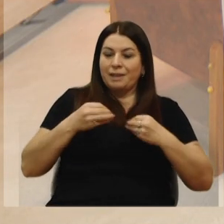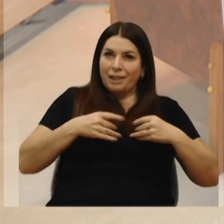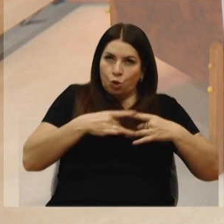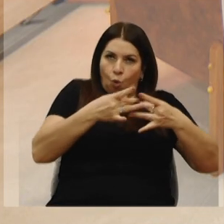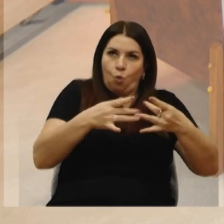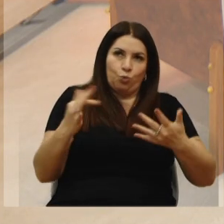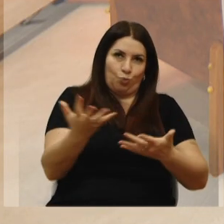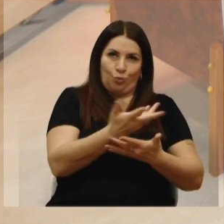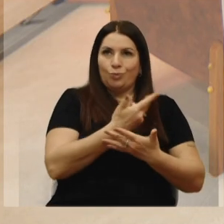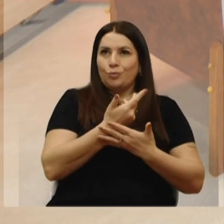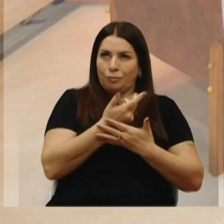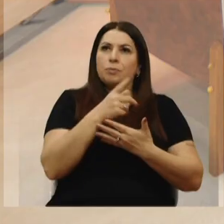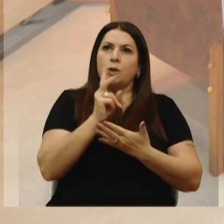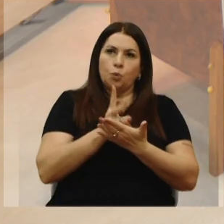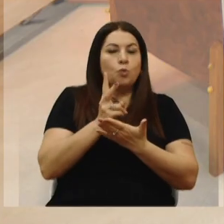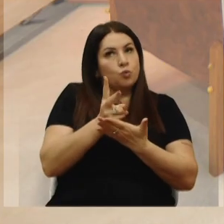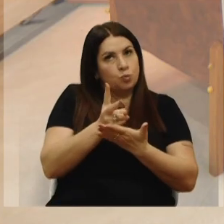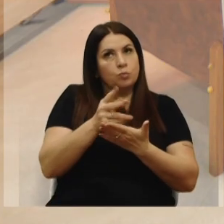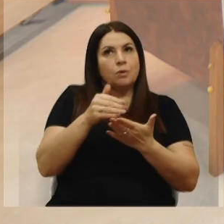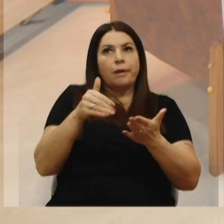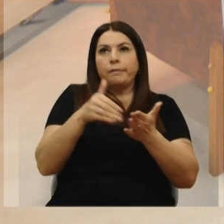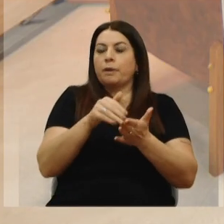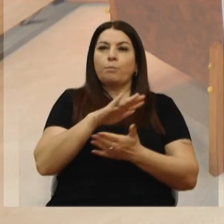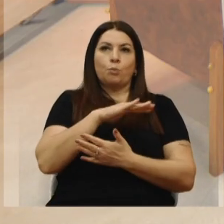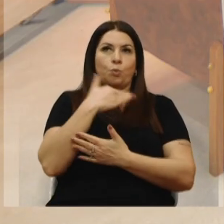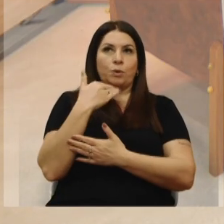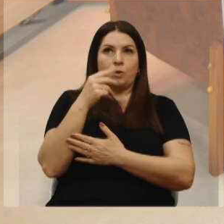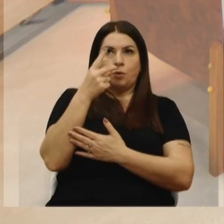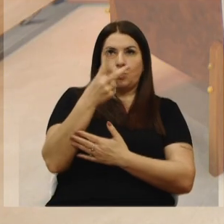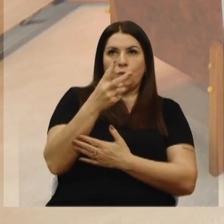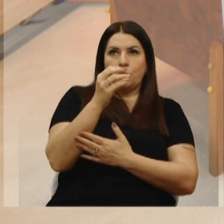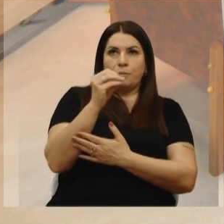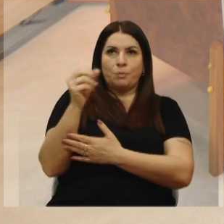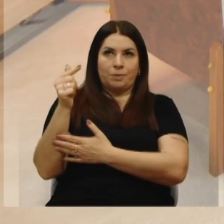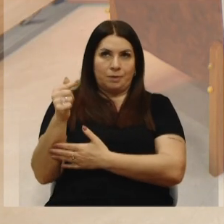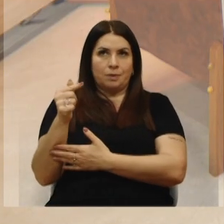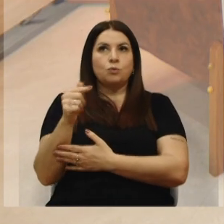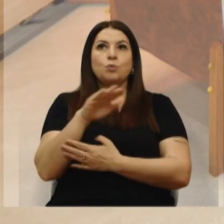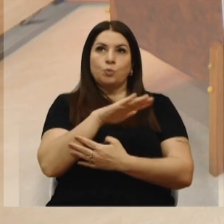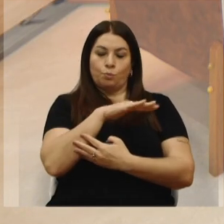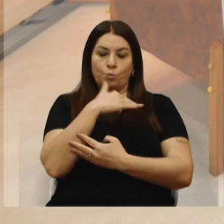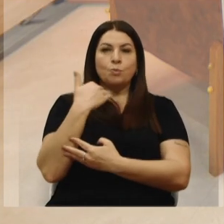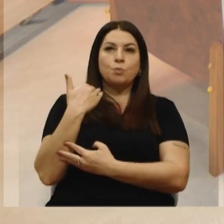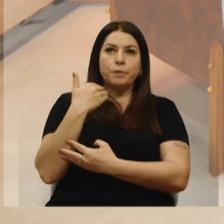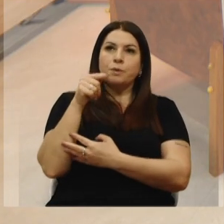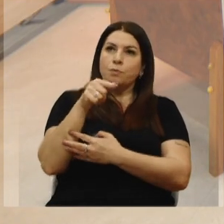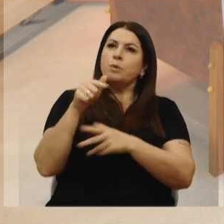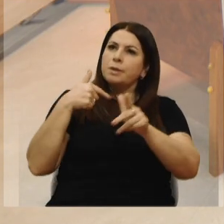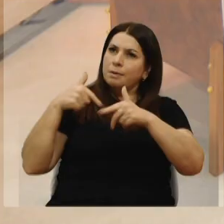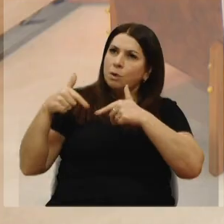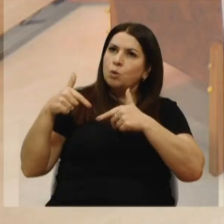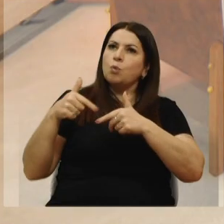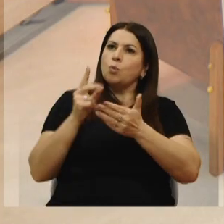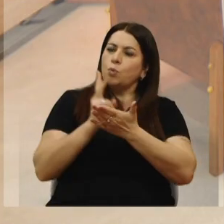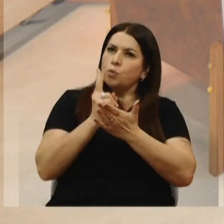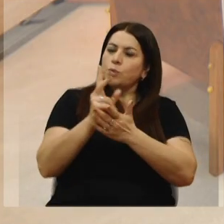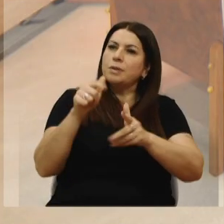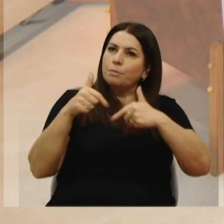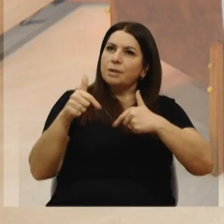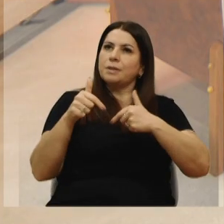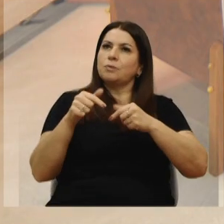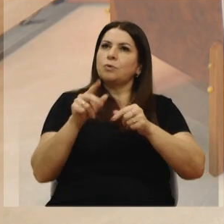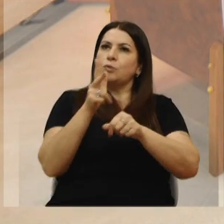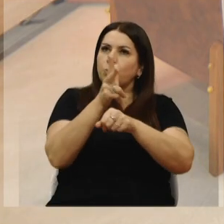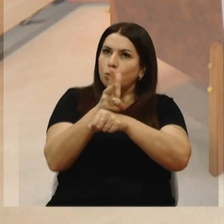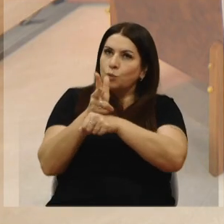família fez a doação. Ele continua, na verdade, até a morte, até o ano de 2007, né, quando ele vem falecer, ele